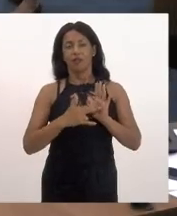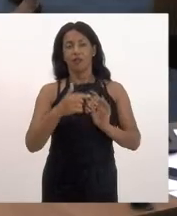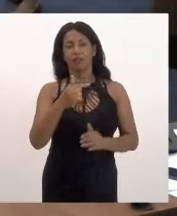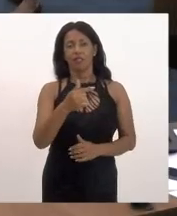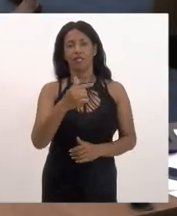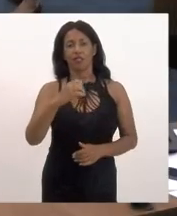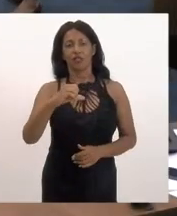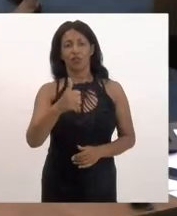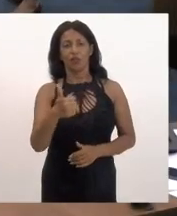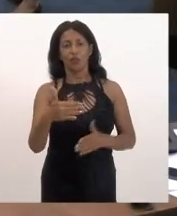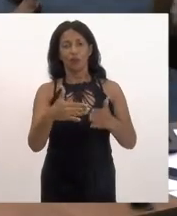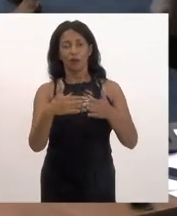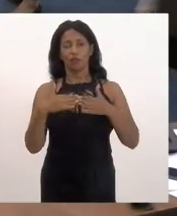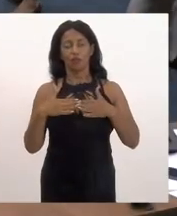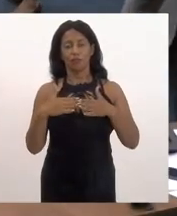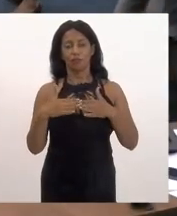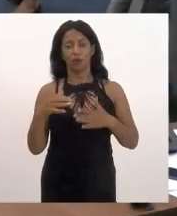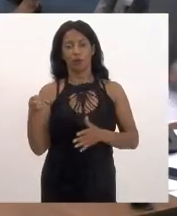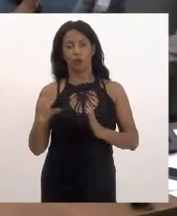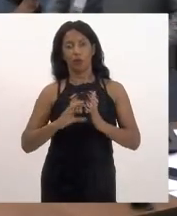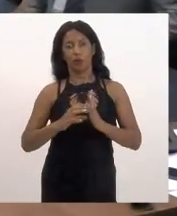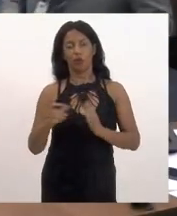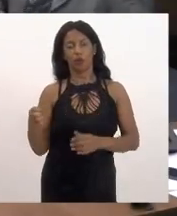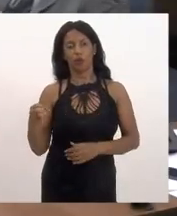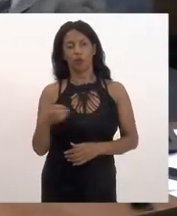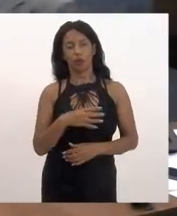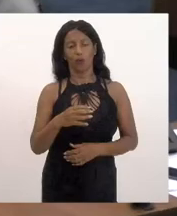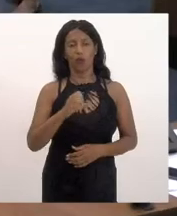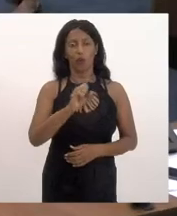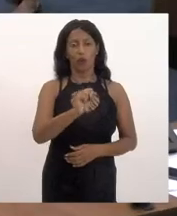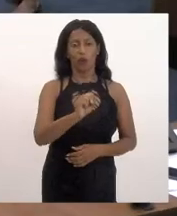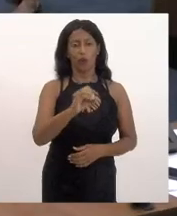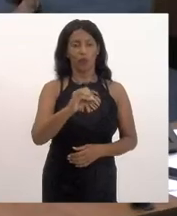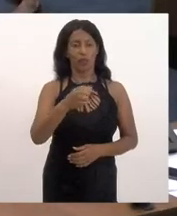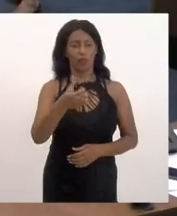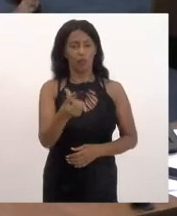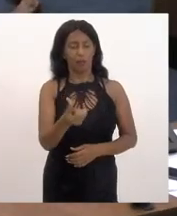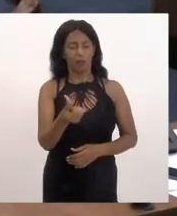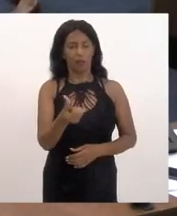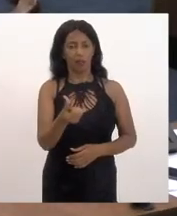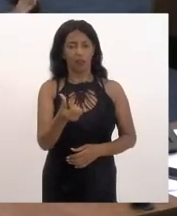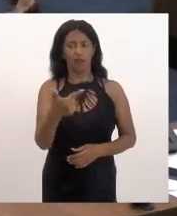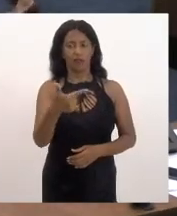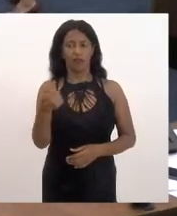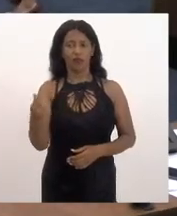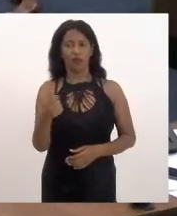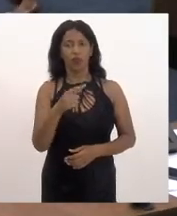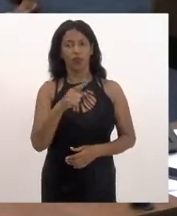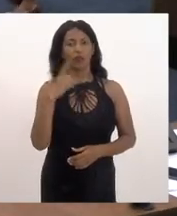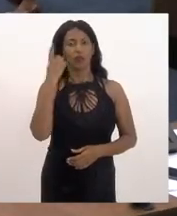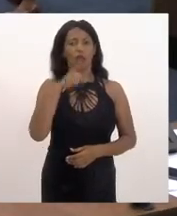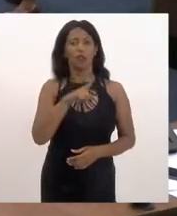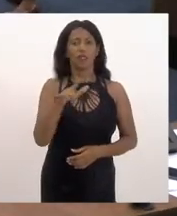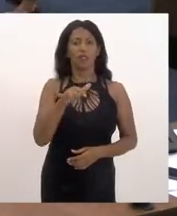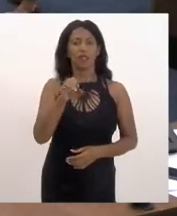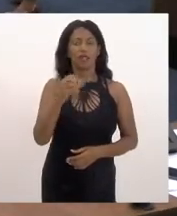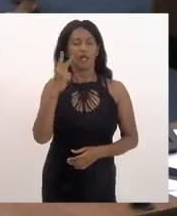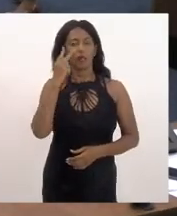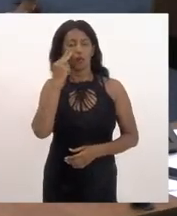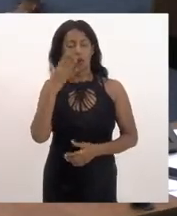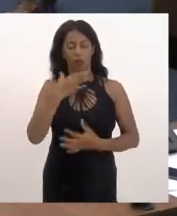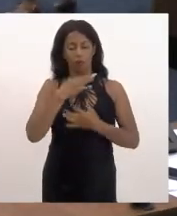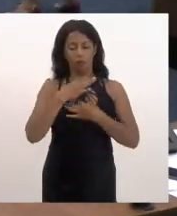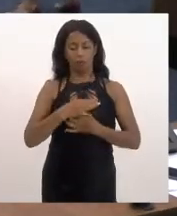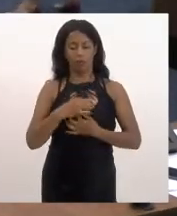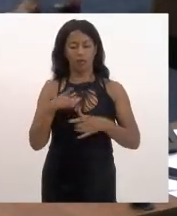pela abstenção do novo. Projeto de resolução 806-21, de autoria das deputadas Zeidan e Mônica Francisco. Concede medalha